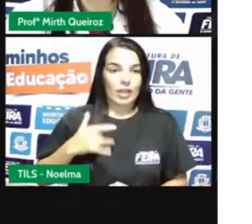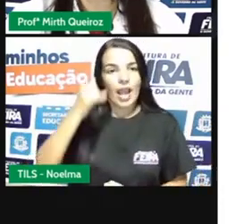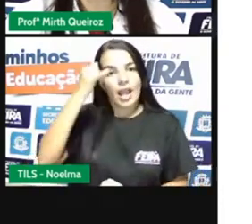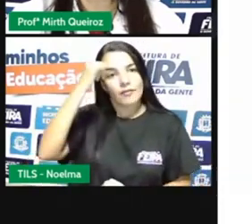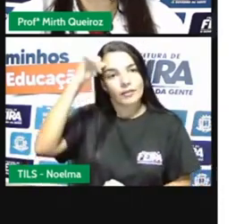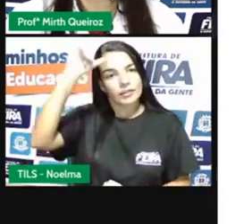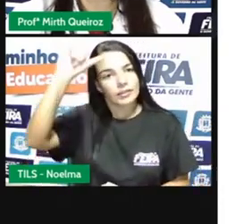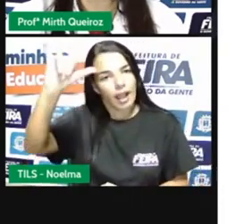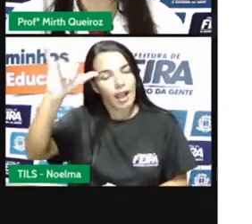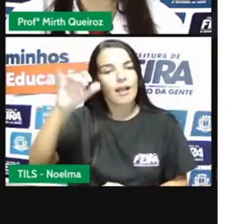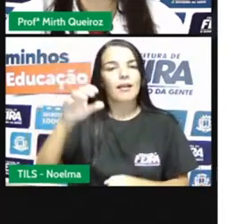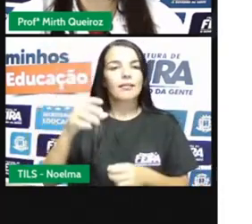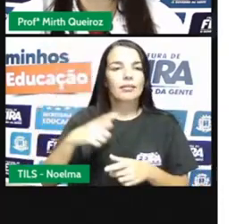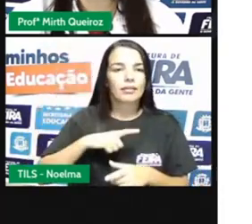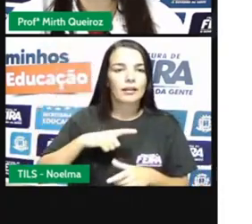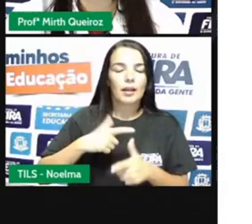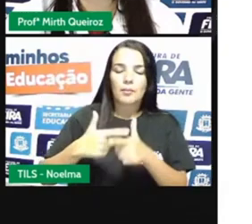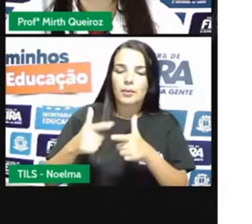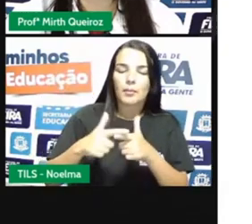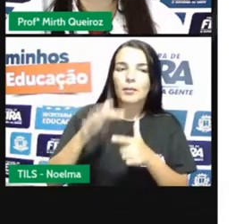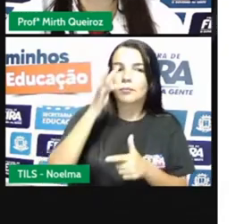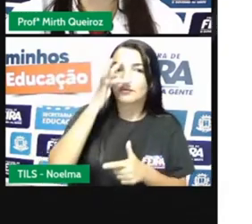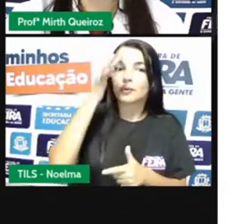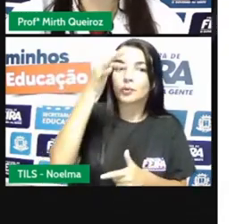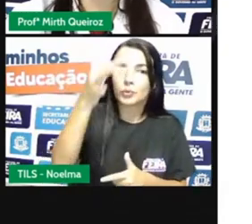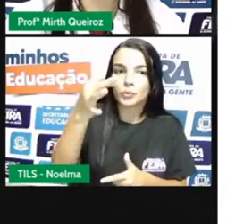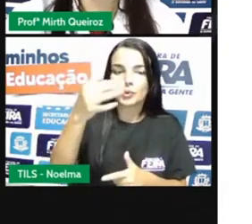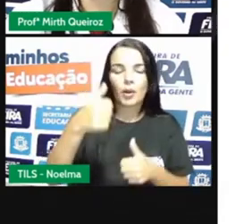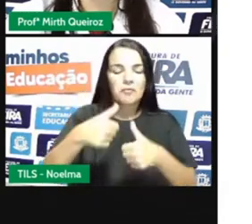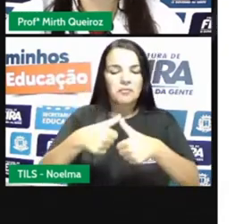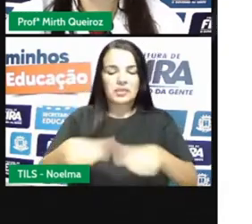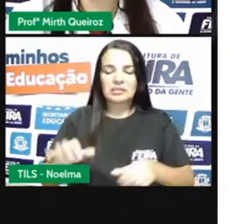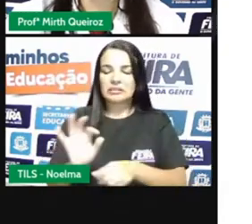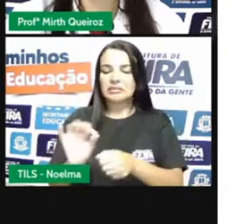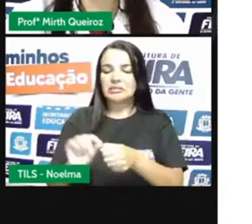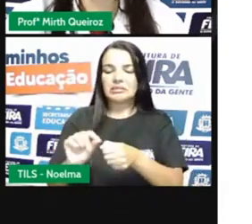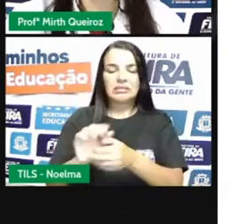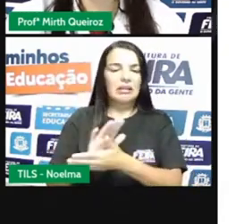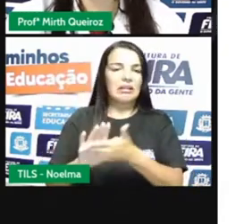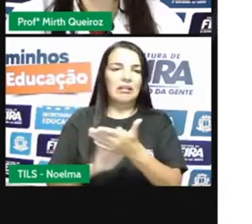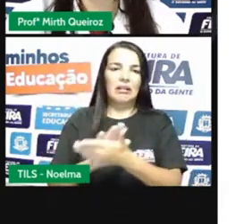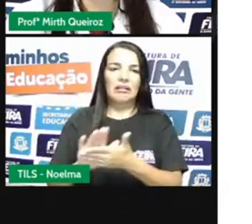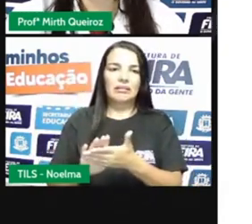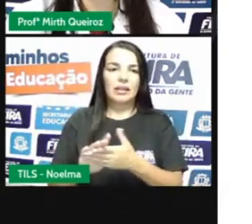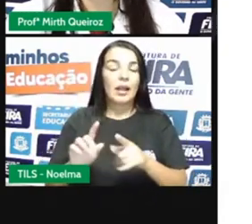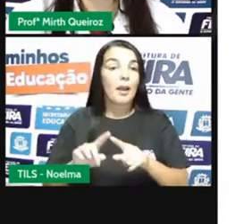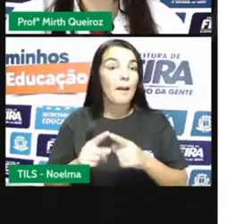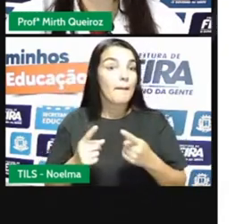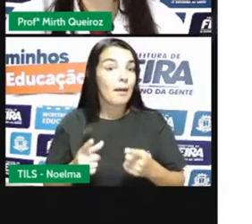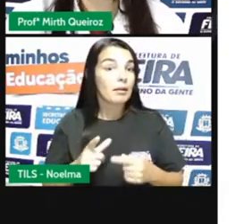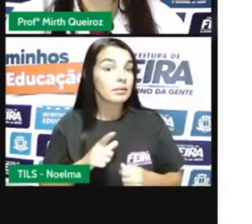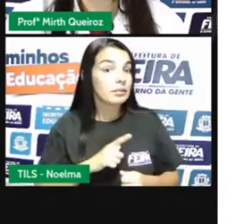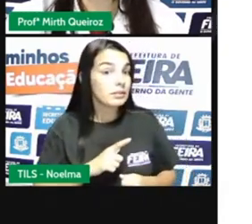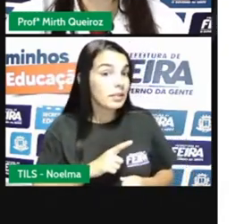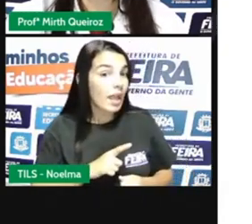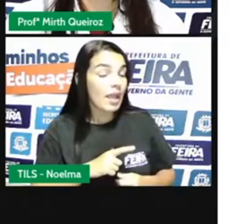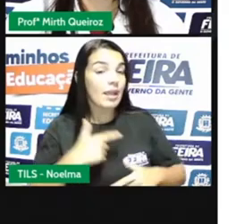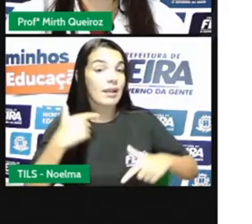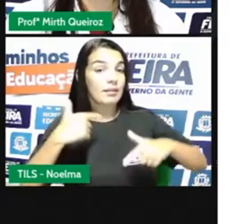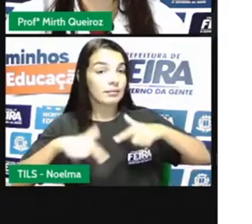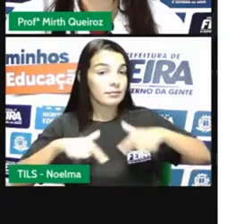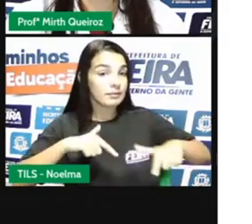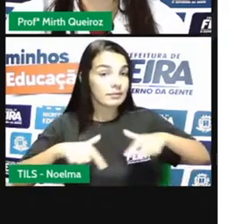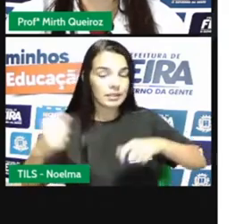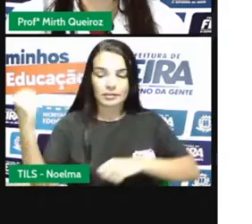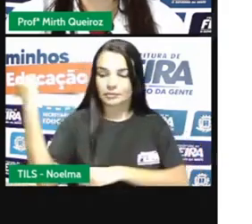problemas de saúde decorrentes do sedentarismo. Entretanto, existem atividades recomendadas para